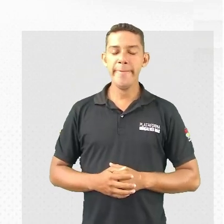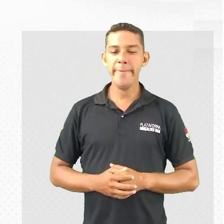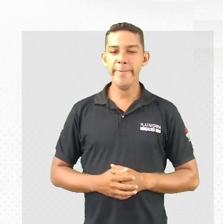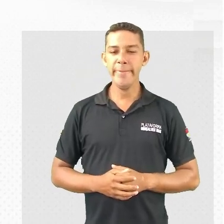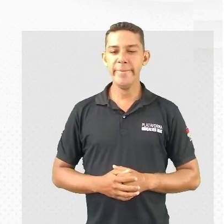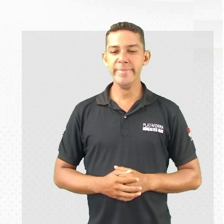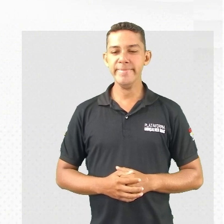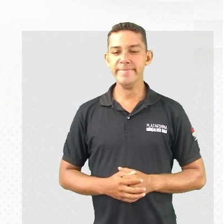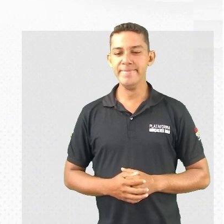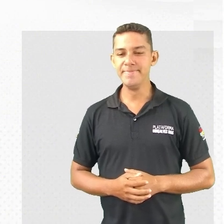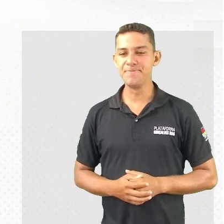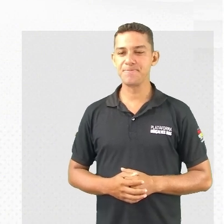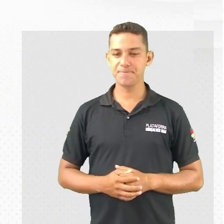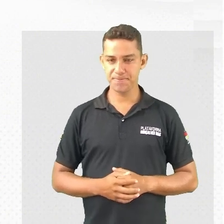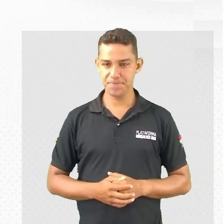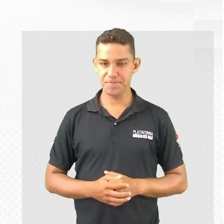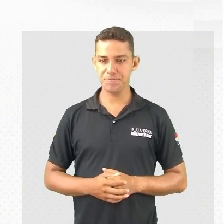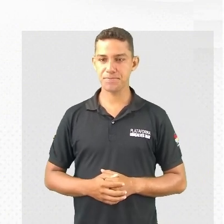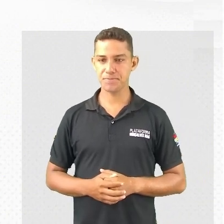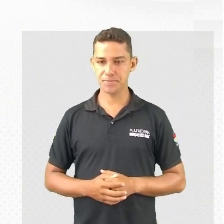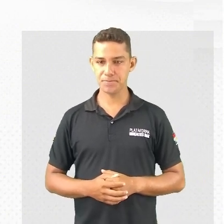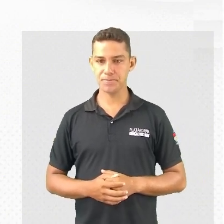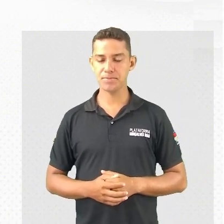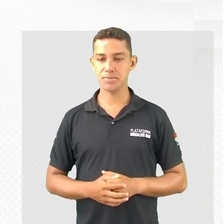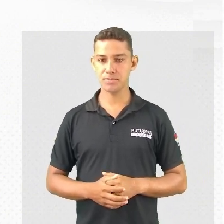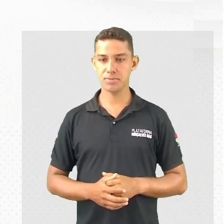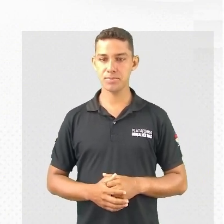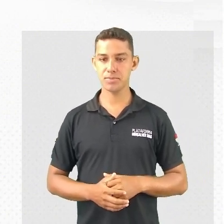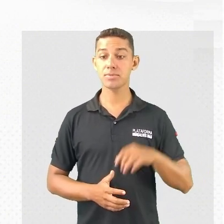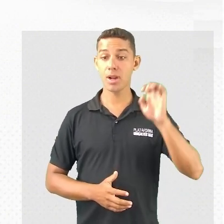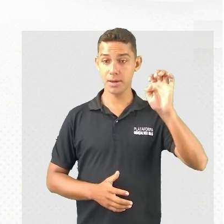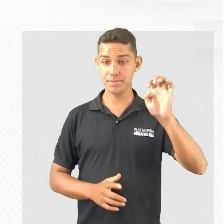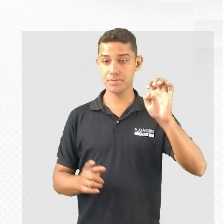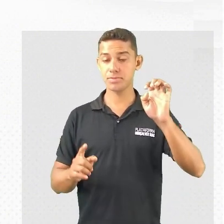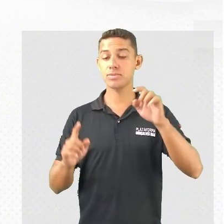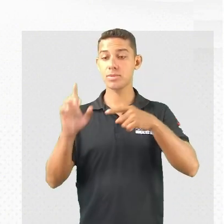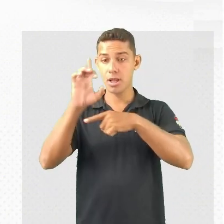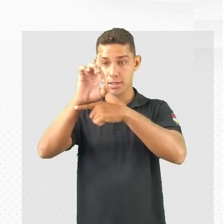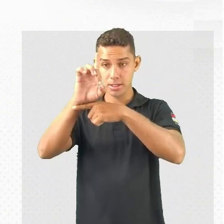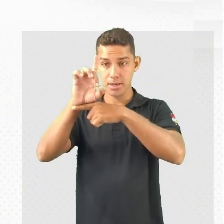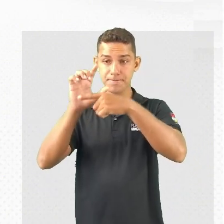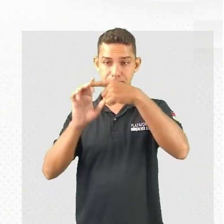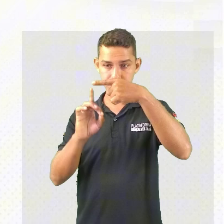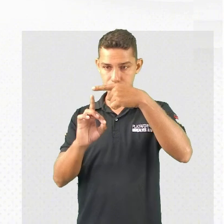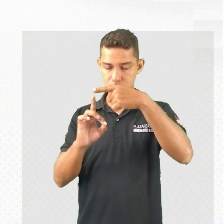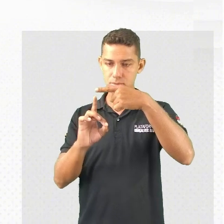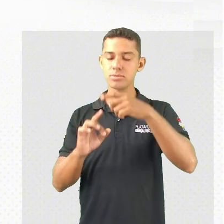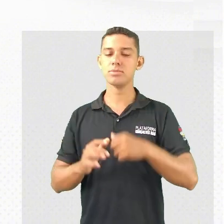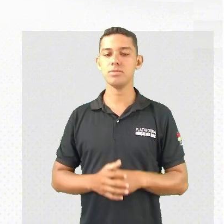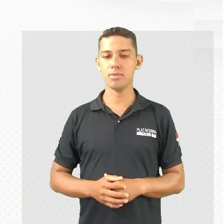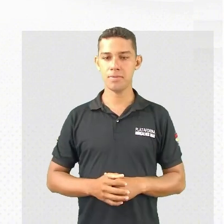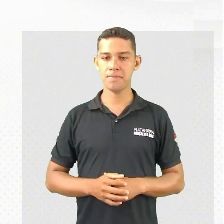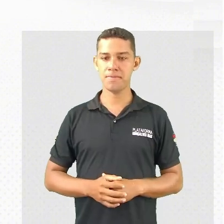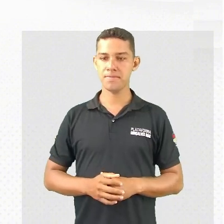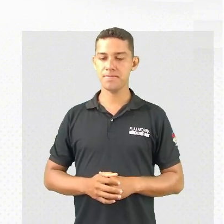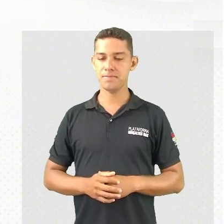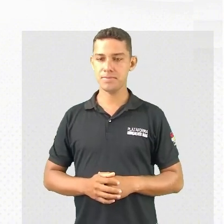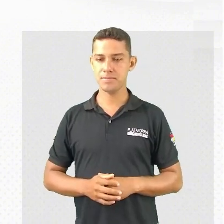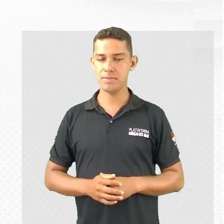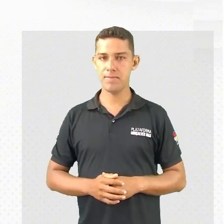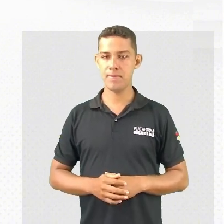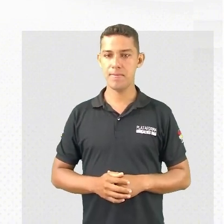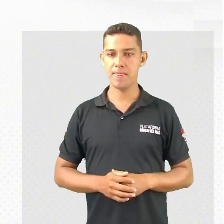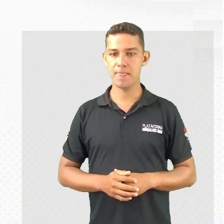né, escala, né, é a distância no desenho sobre a distância real. Ó. Certo?